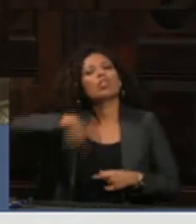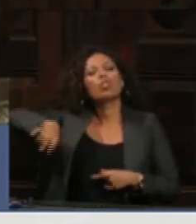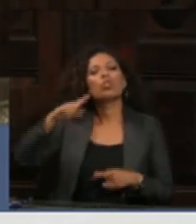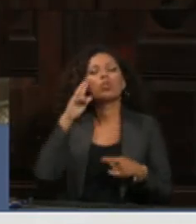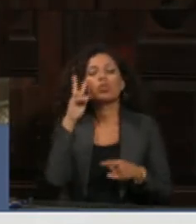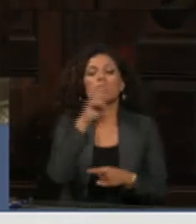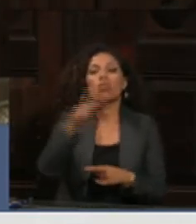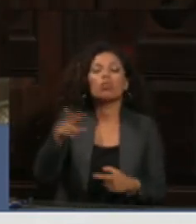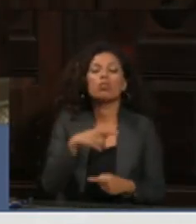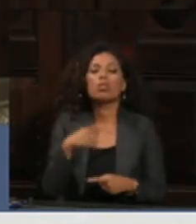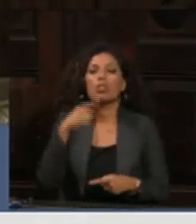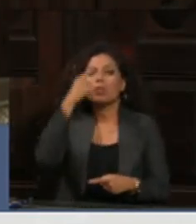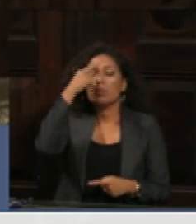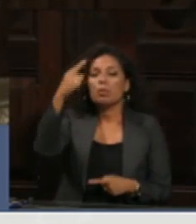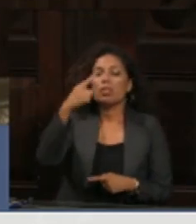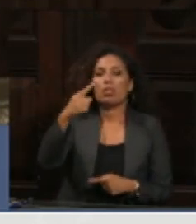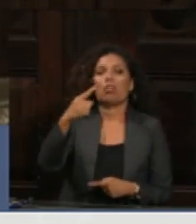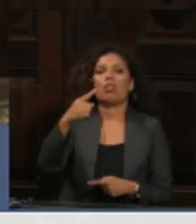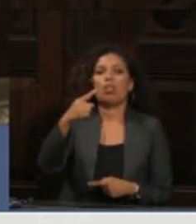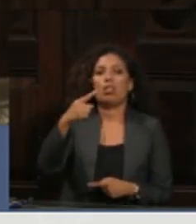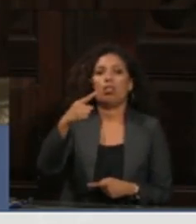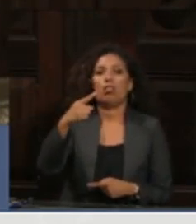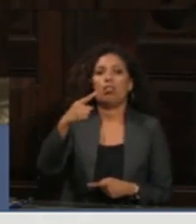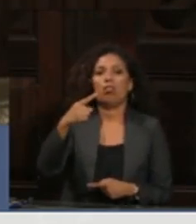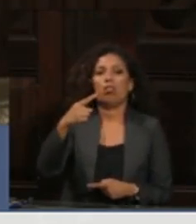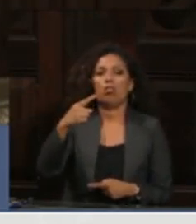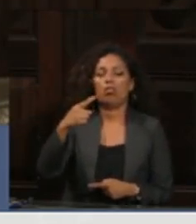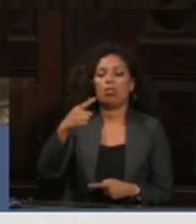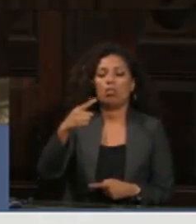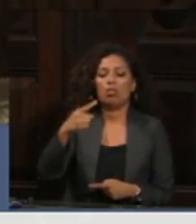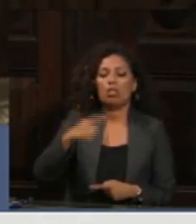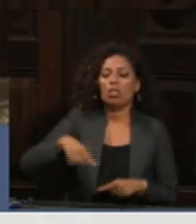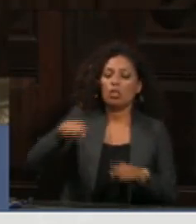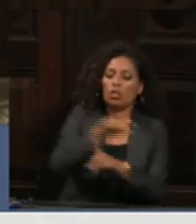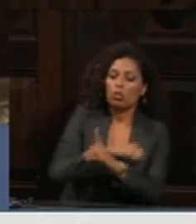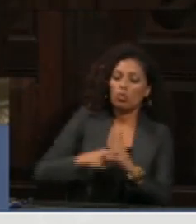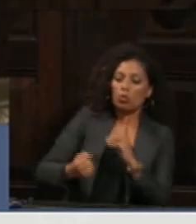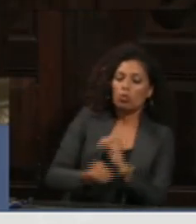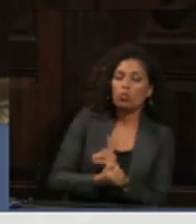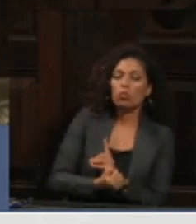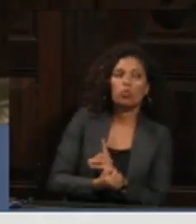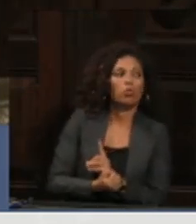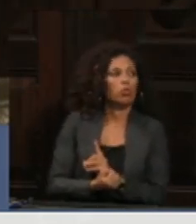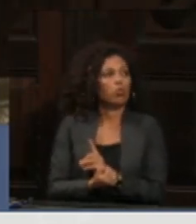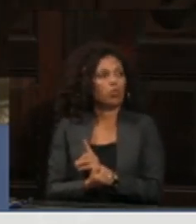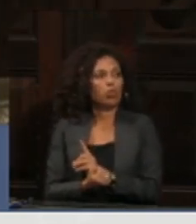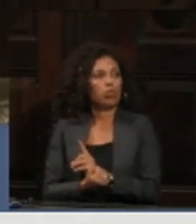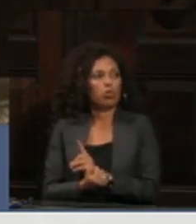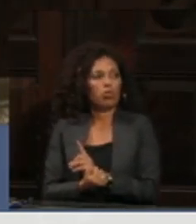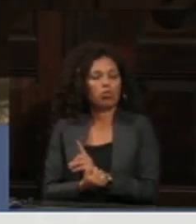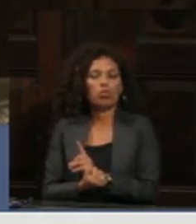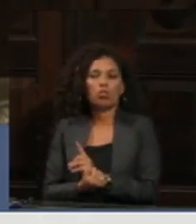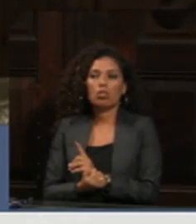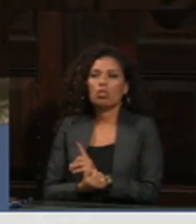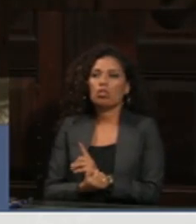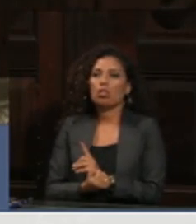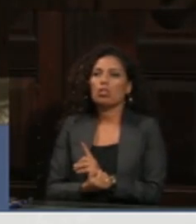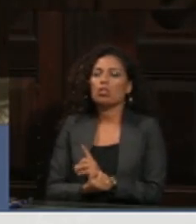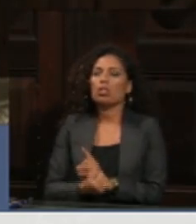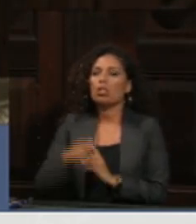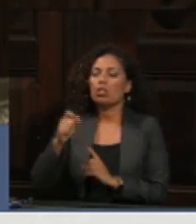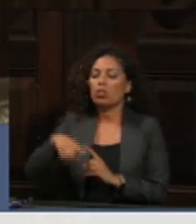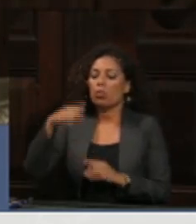as competências do século XXI, as competências socioemocionais, como uma pauta central na nossa